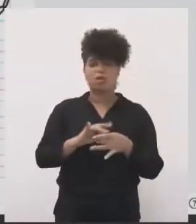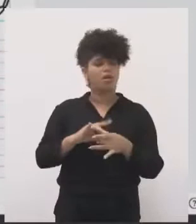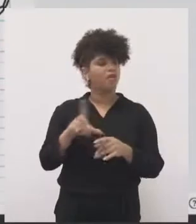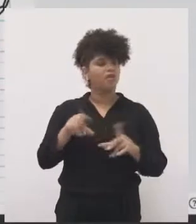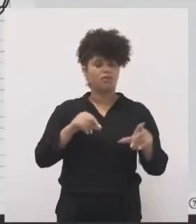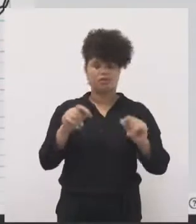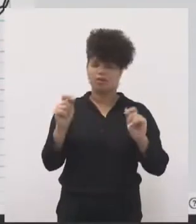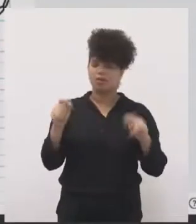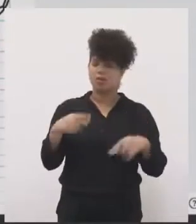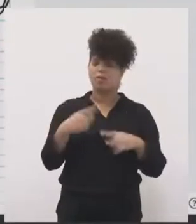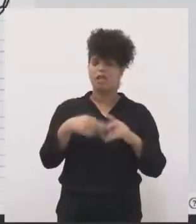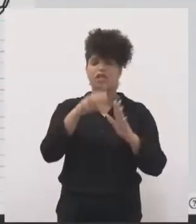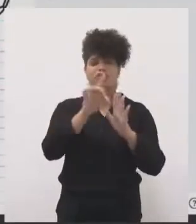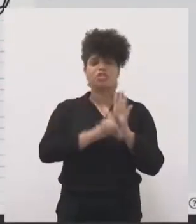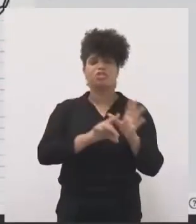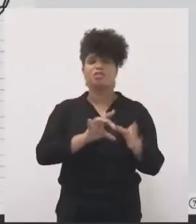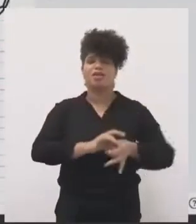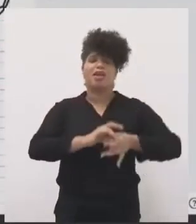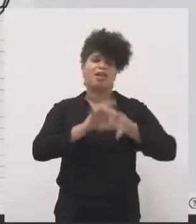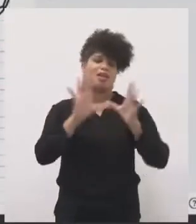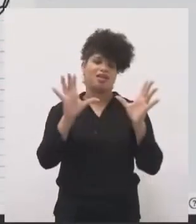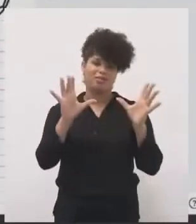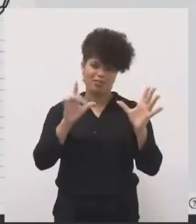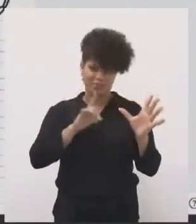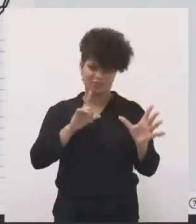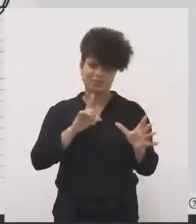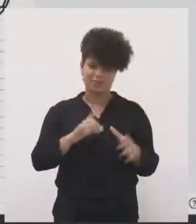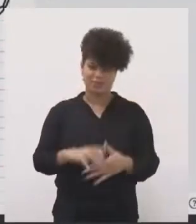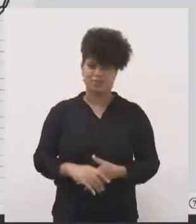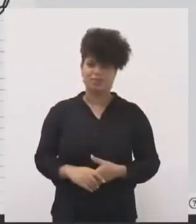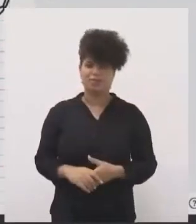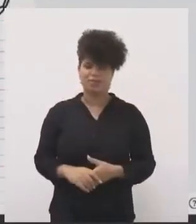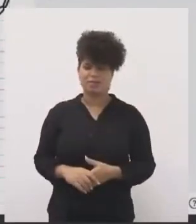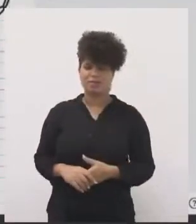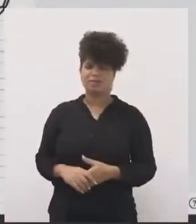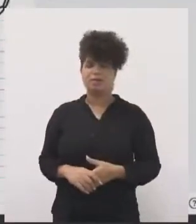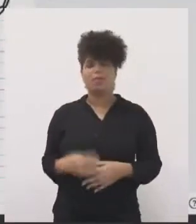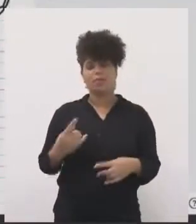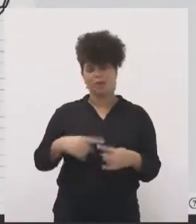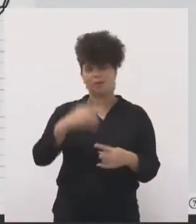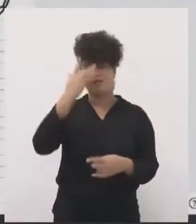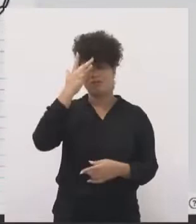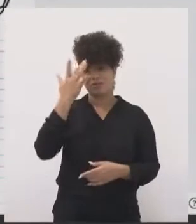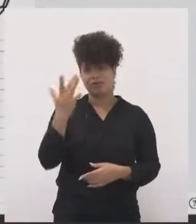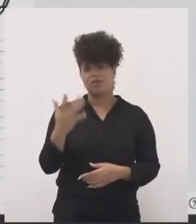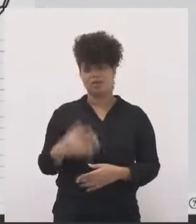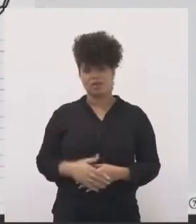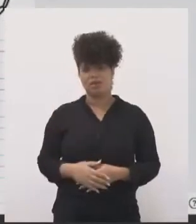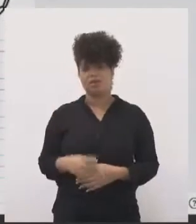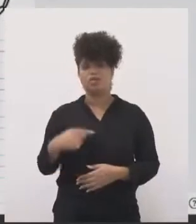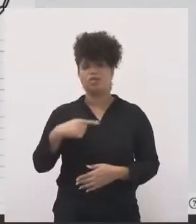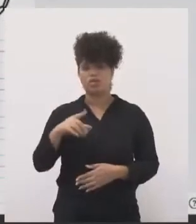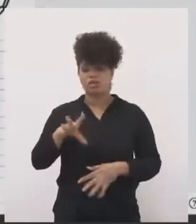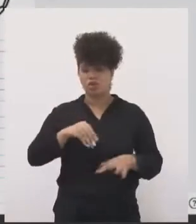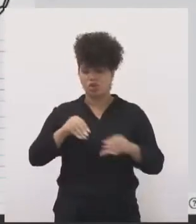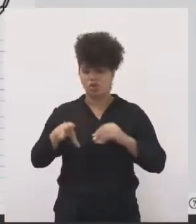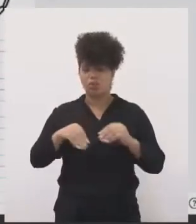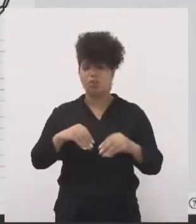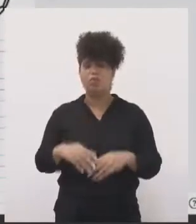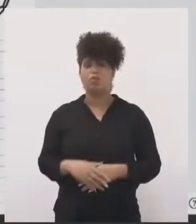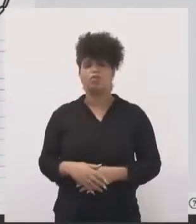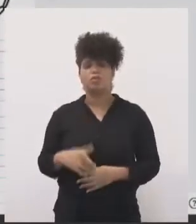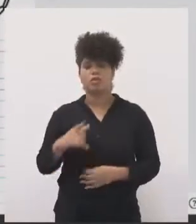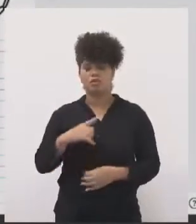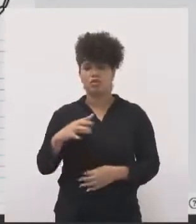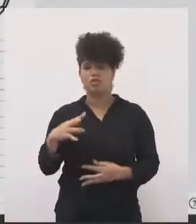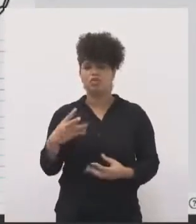nenhum, né? Então, fica aí a dica para que é mais uma coisa que facilita, né? Então, a gente já tem os modelos e a gente já tem aí